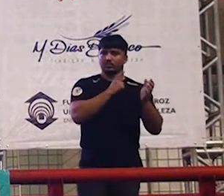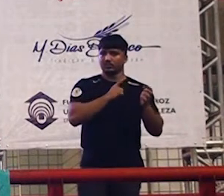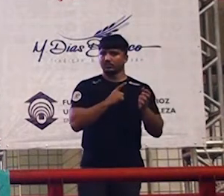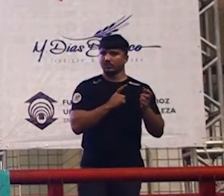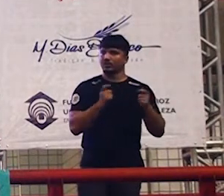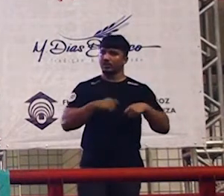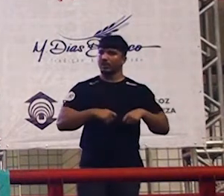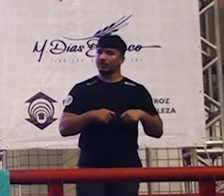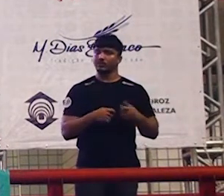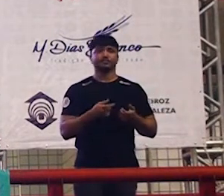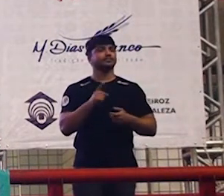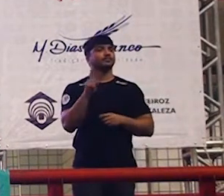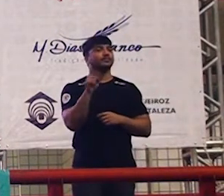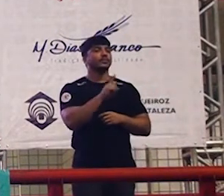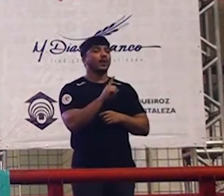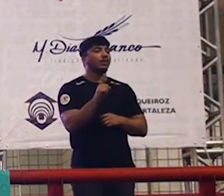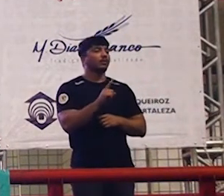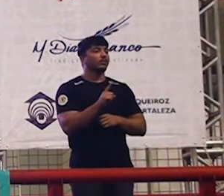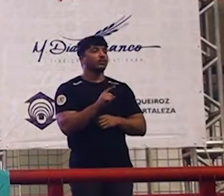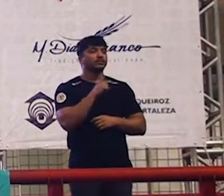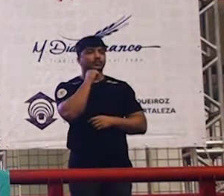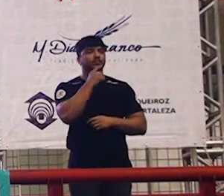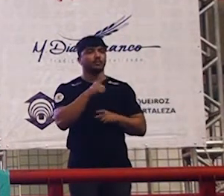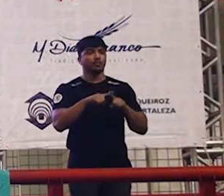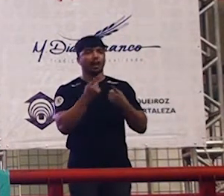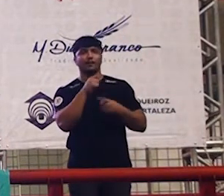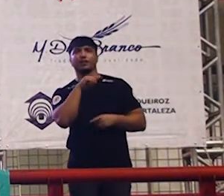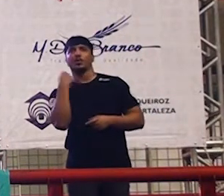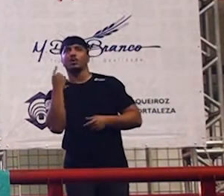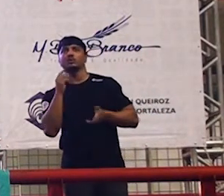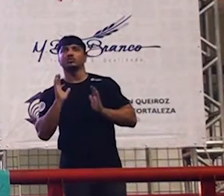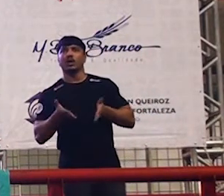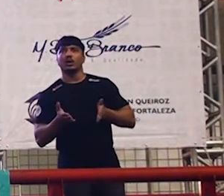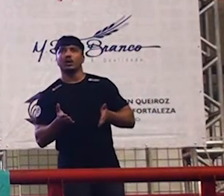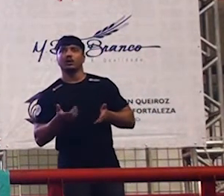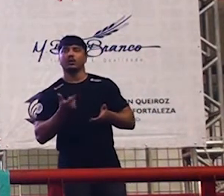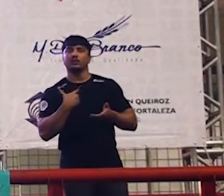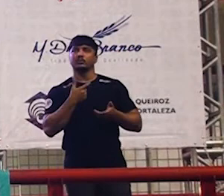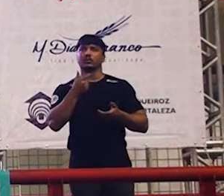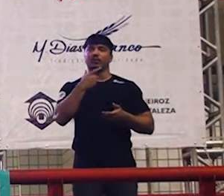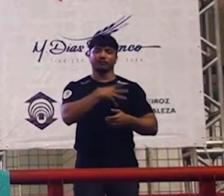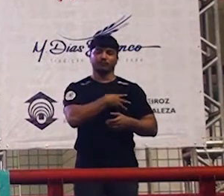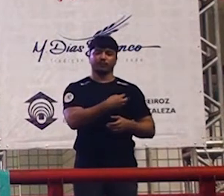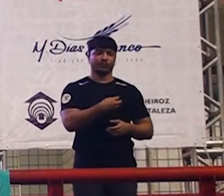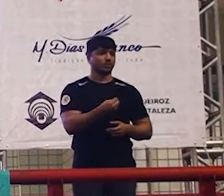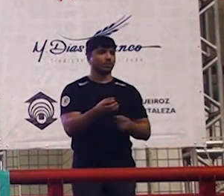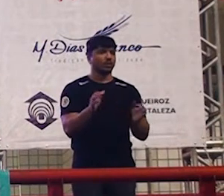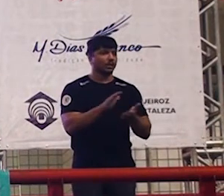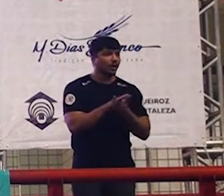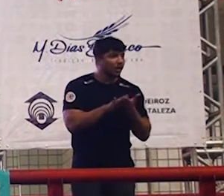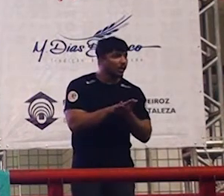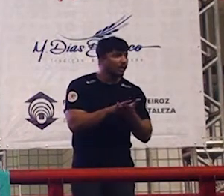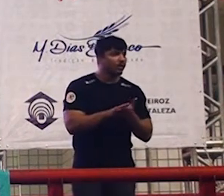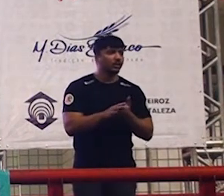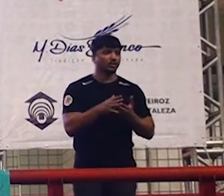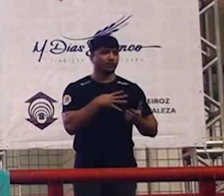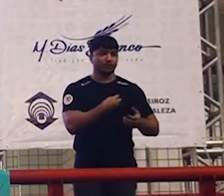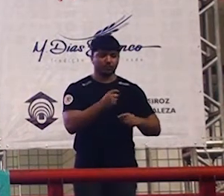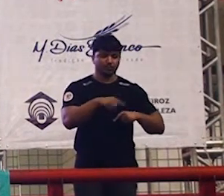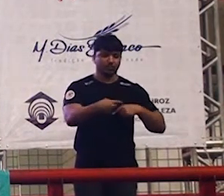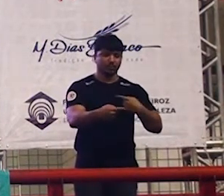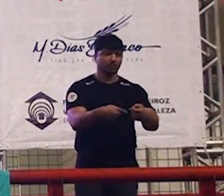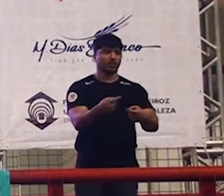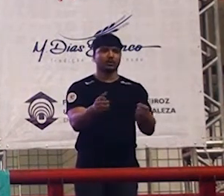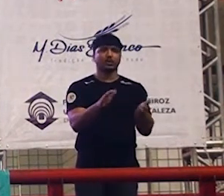pertence? Não. Agora, depois de morto, sem ter tido filhos, sem ter herdeiros, sem